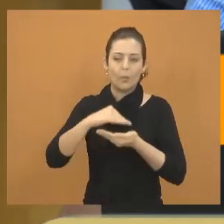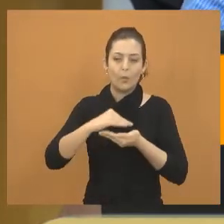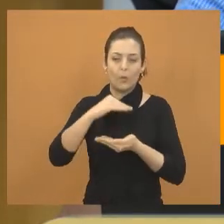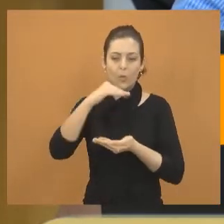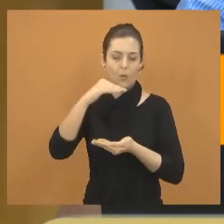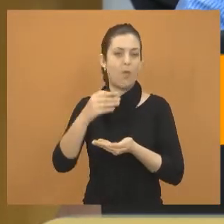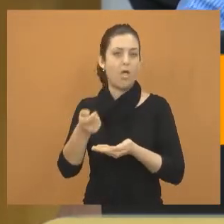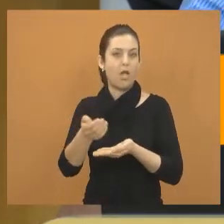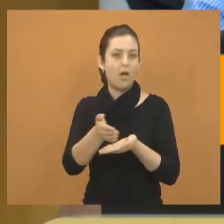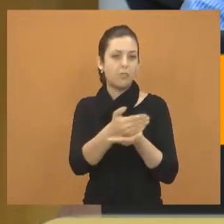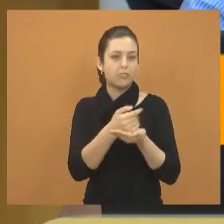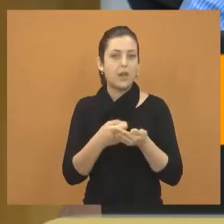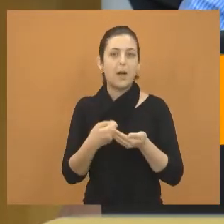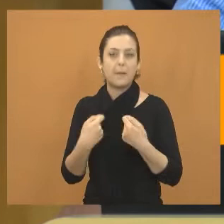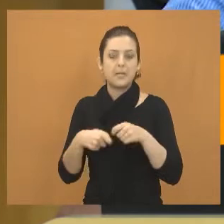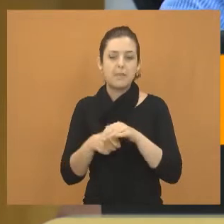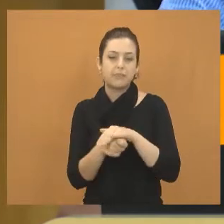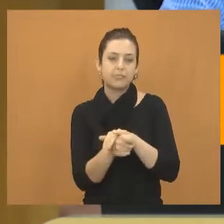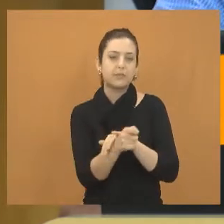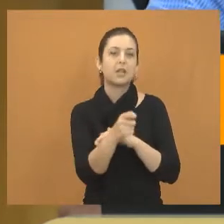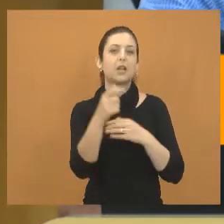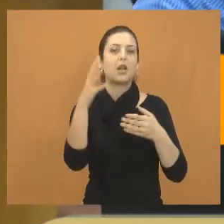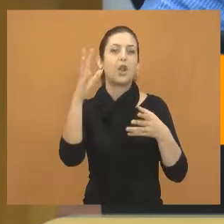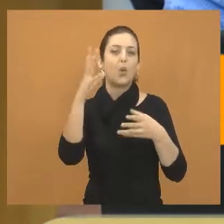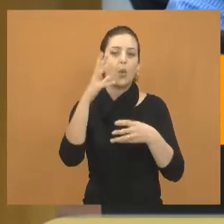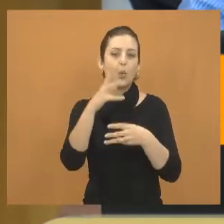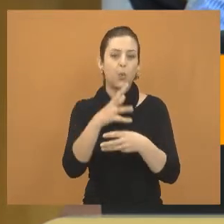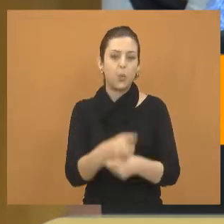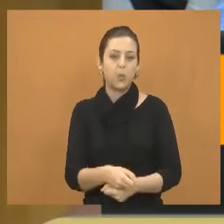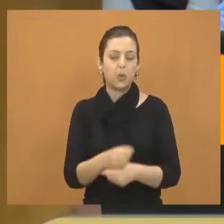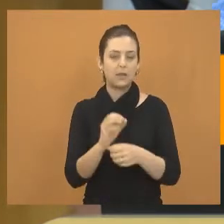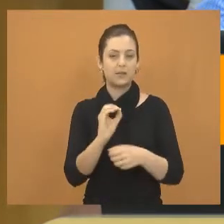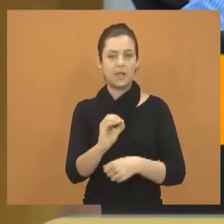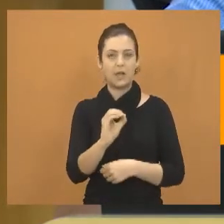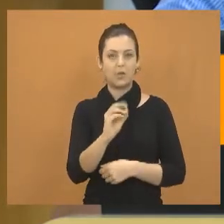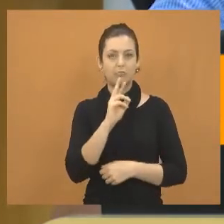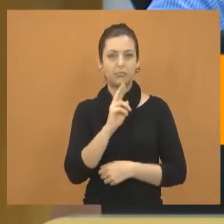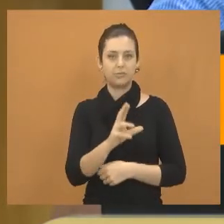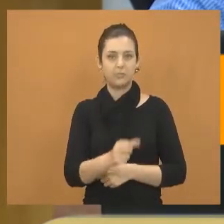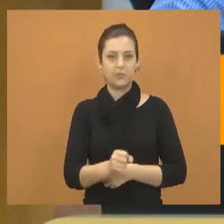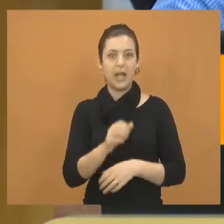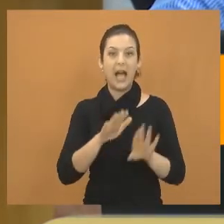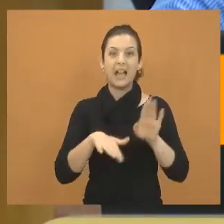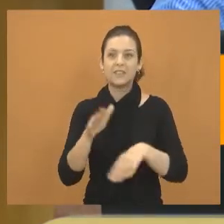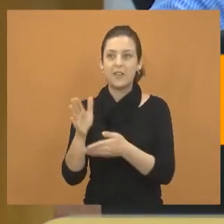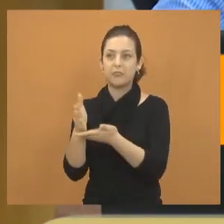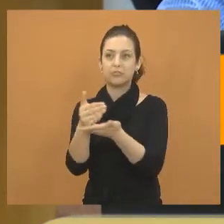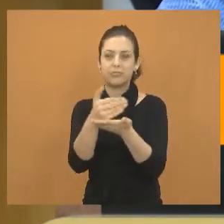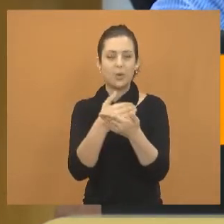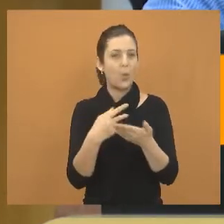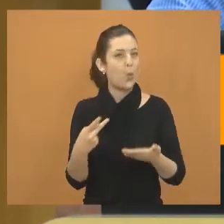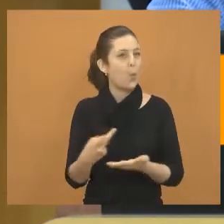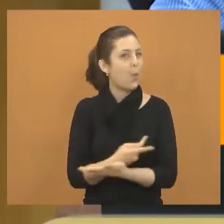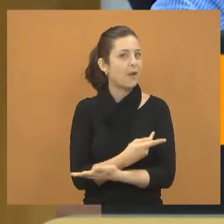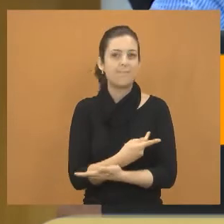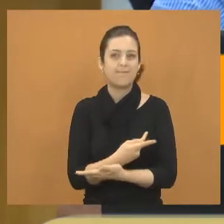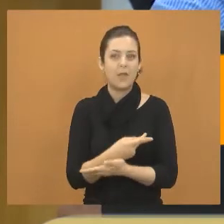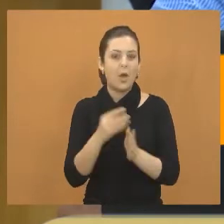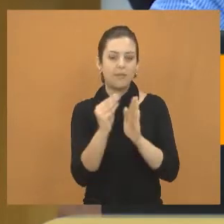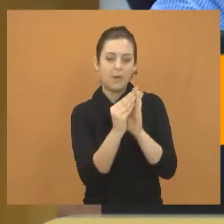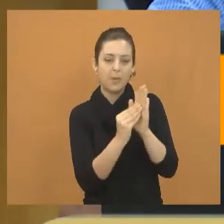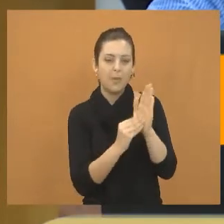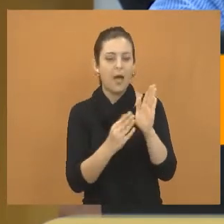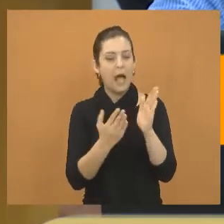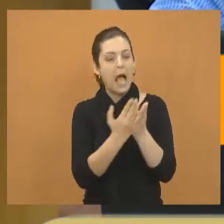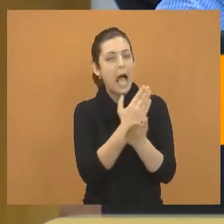tem que gastar isso. Então, a conta tem que zerar. Só que, às vezes, essa arrecadação não acontece. Então, muitas coisas que estão aqui